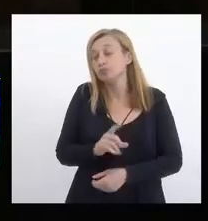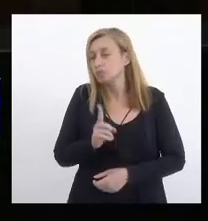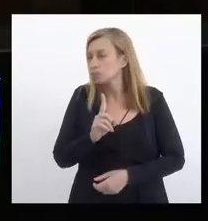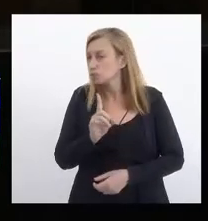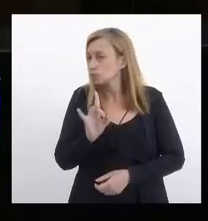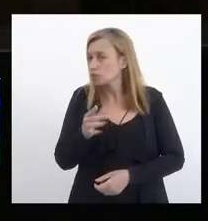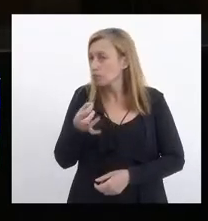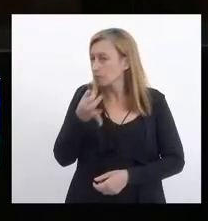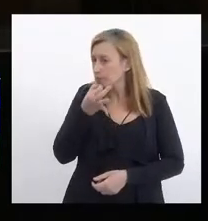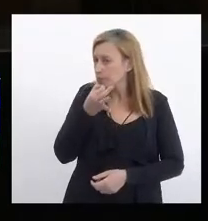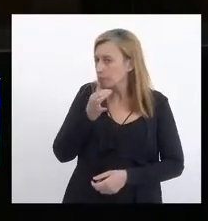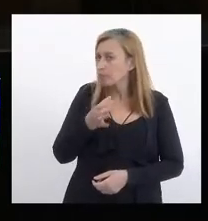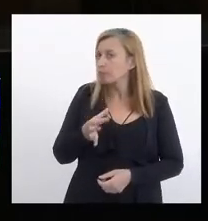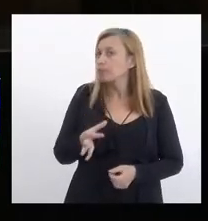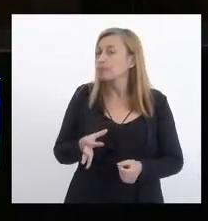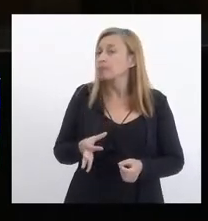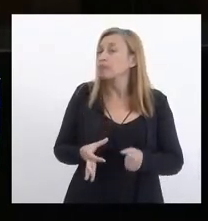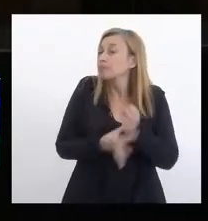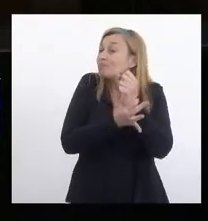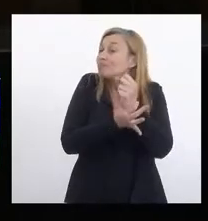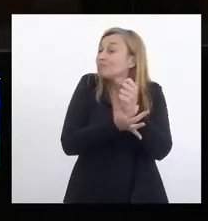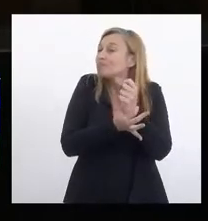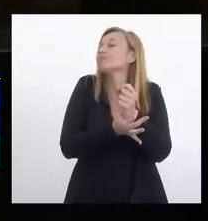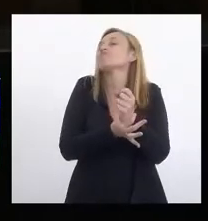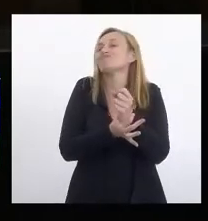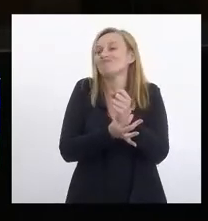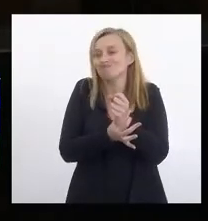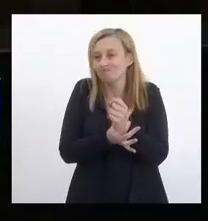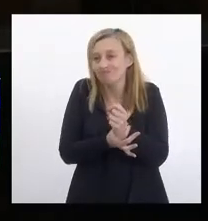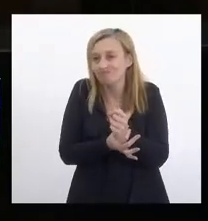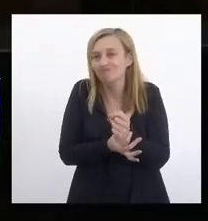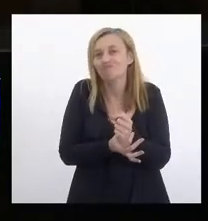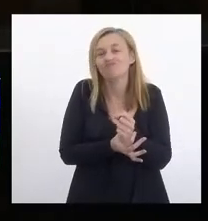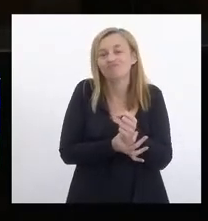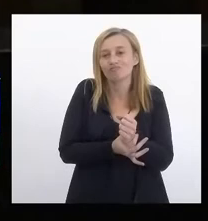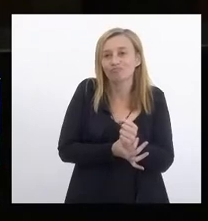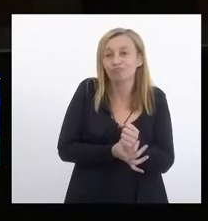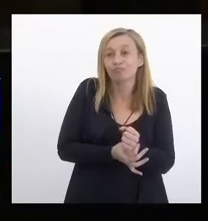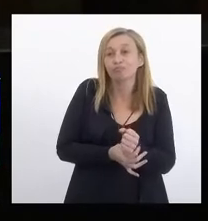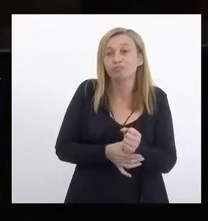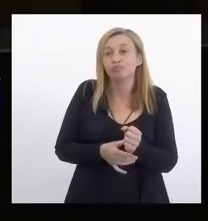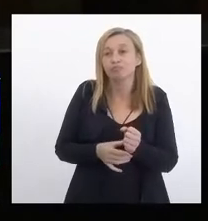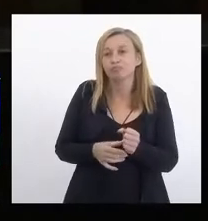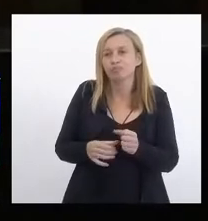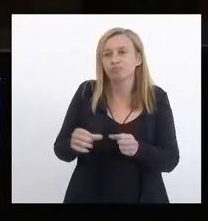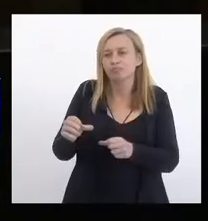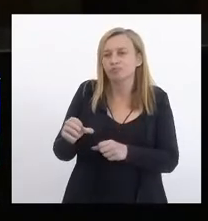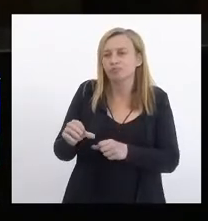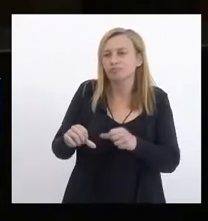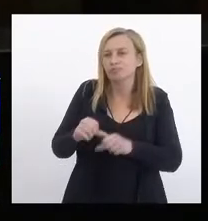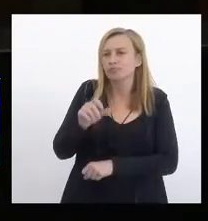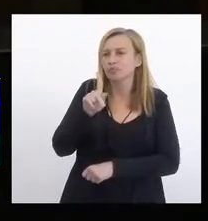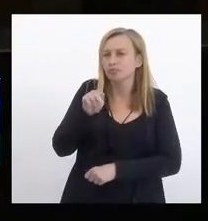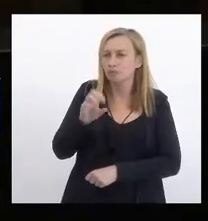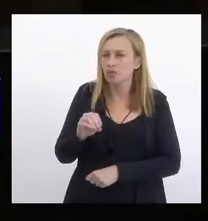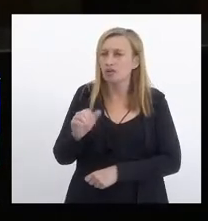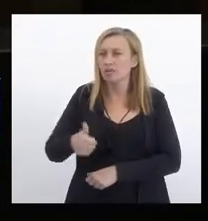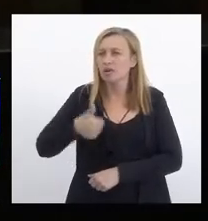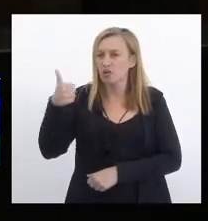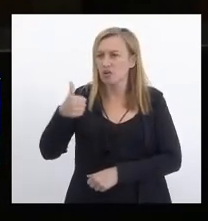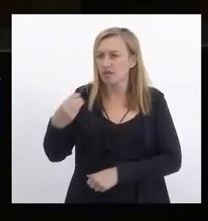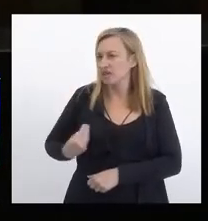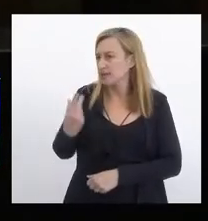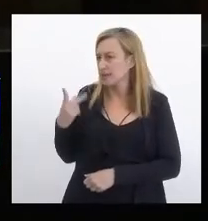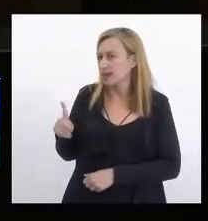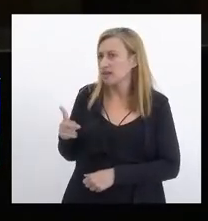os argumentos, as garantias de que ela, passando para polo, vai melhorar a condição dela. Esse